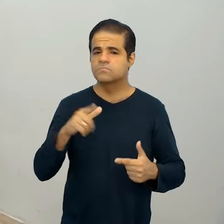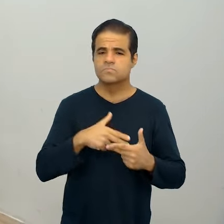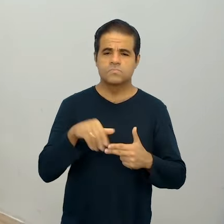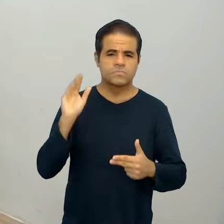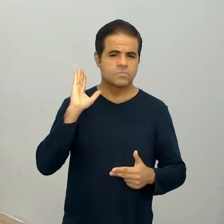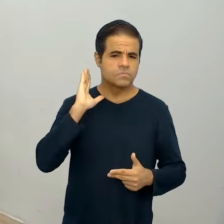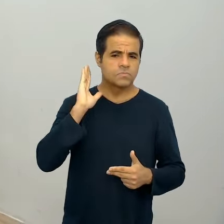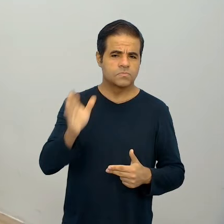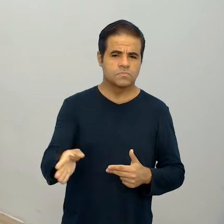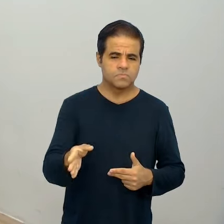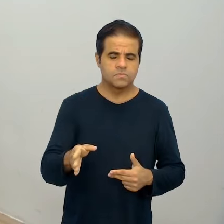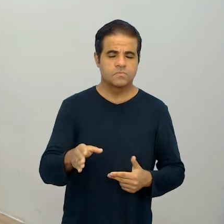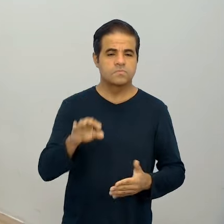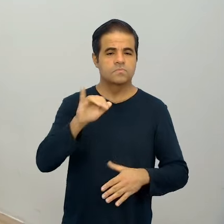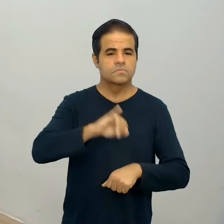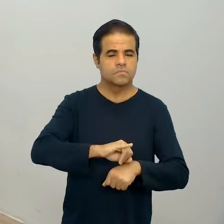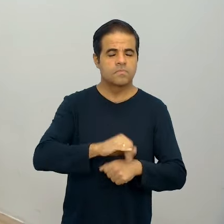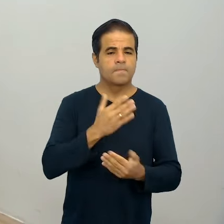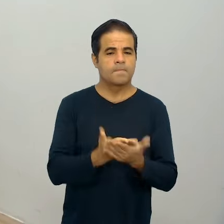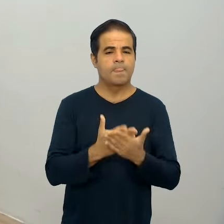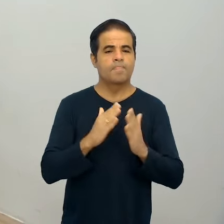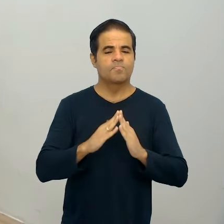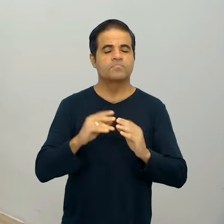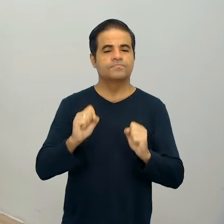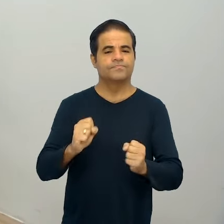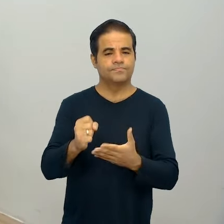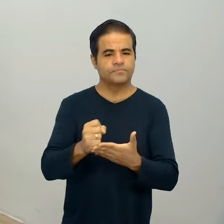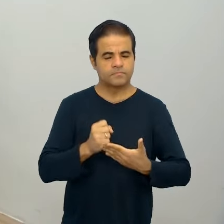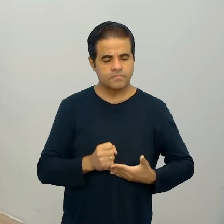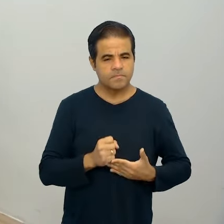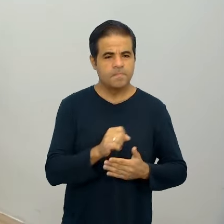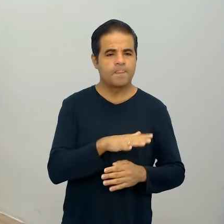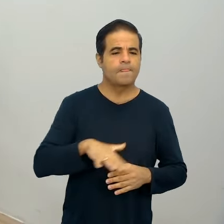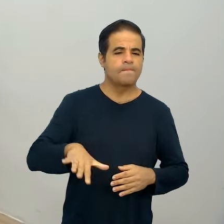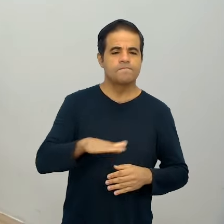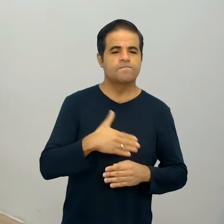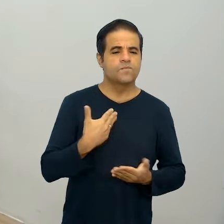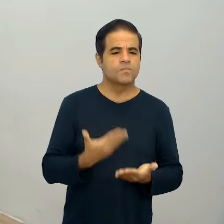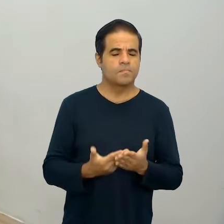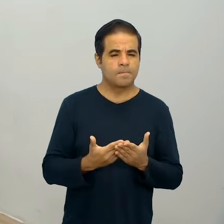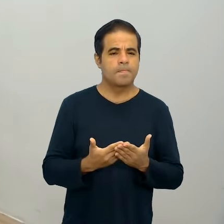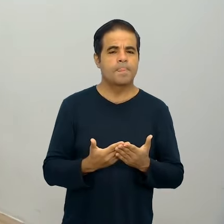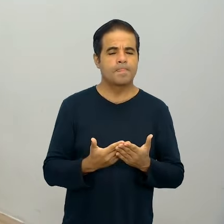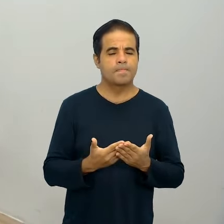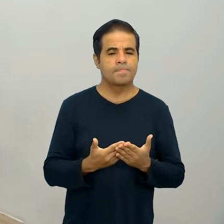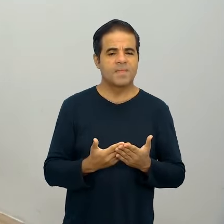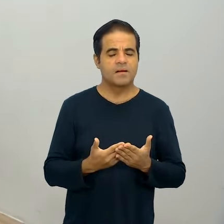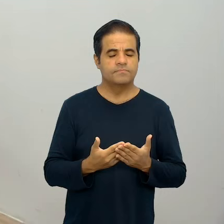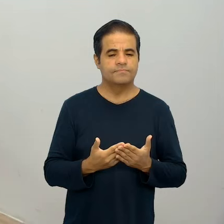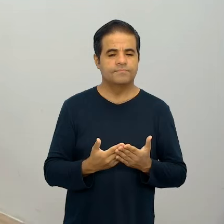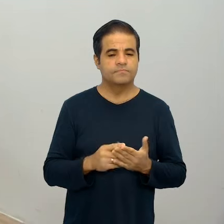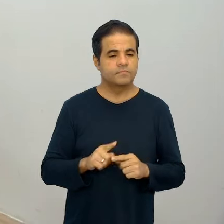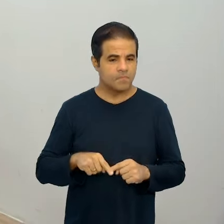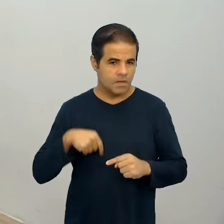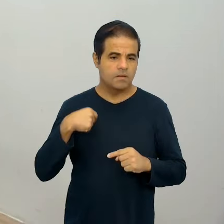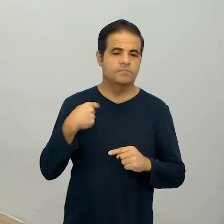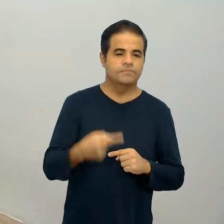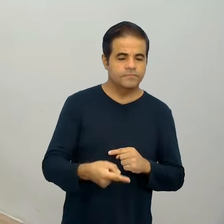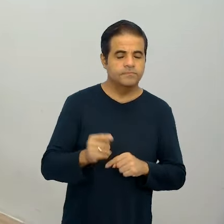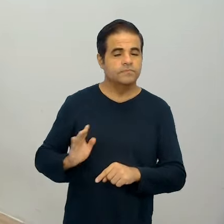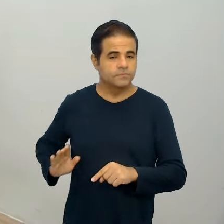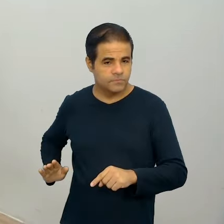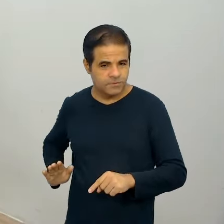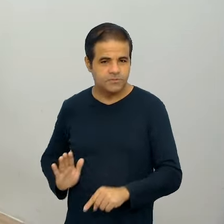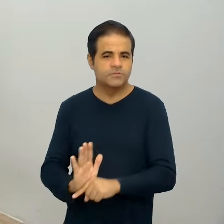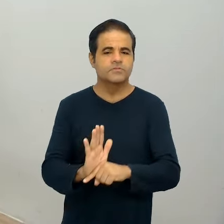diretamente relacionado com a unidade escolar, vale super a pena trazer também aí para as aulas, tá bom? E depois disso, fazer com que os